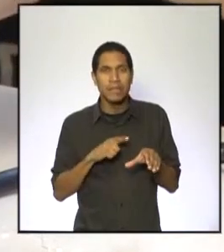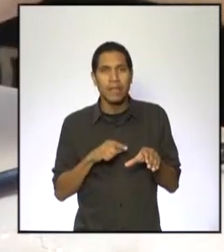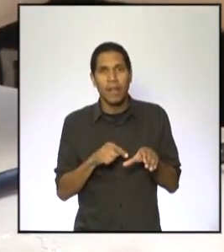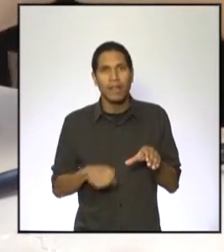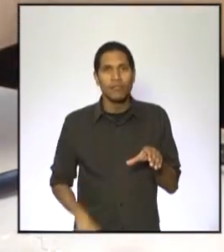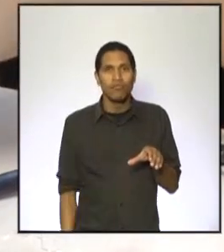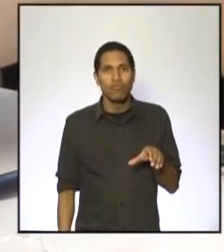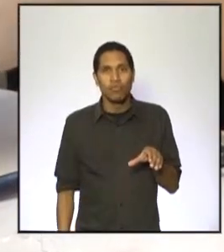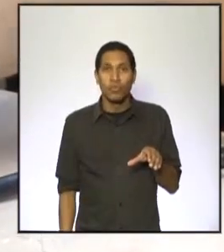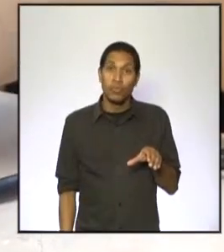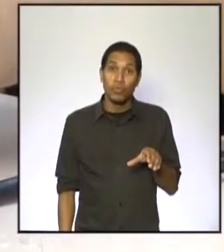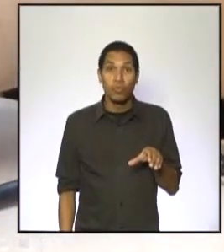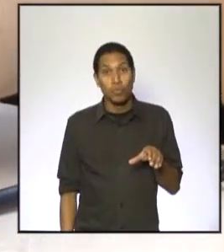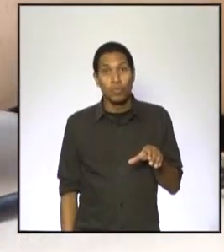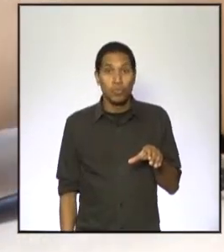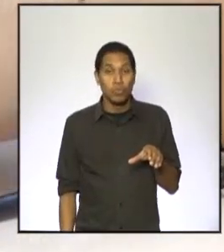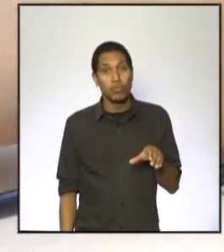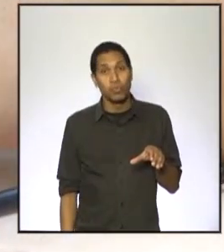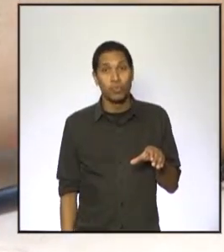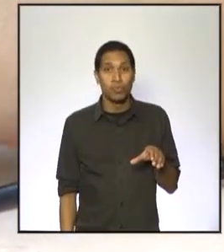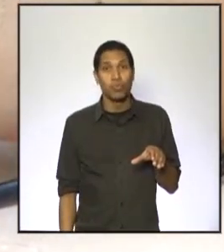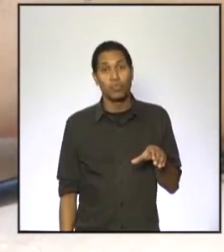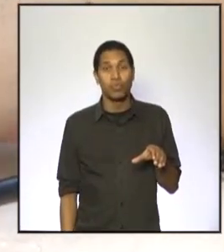cola quente.